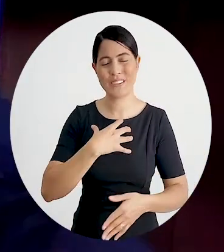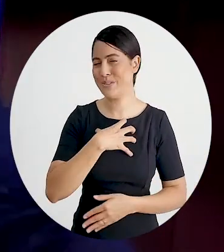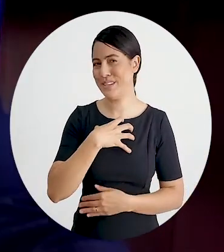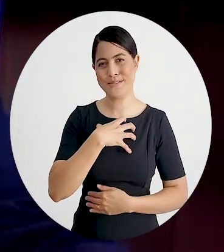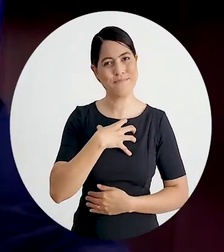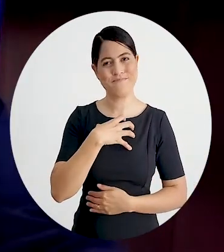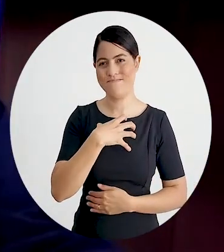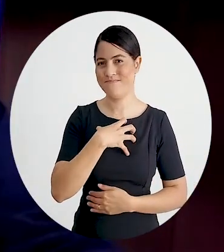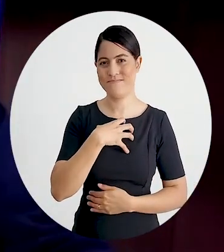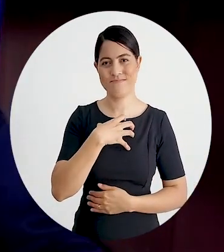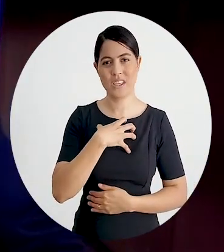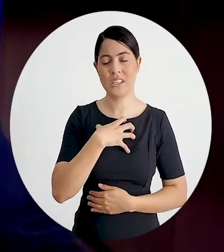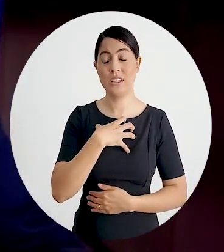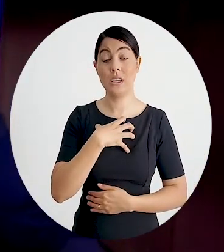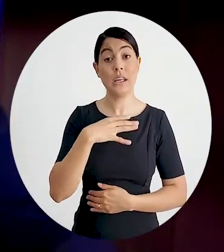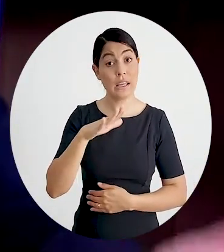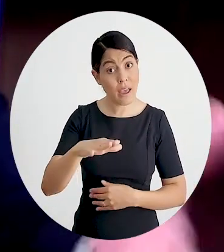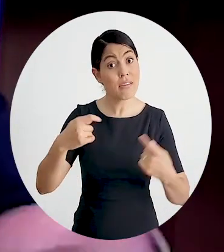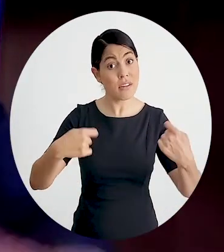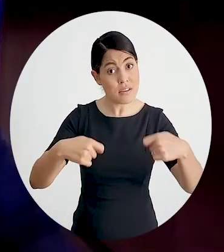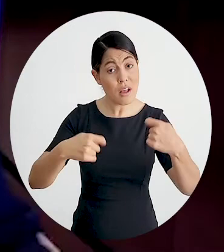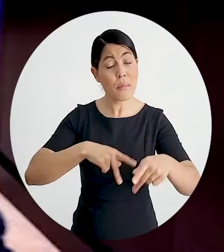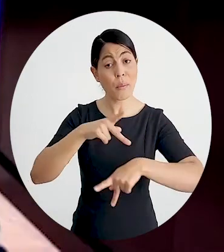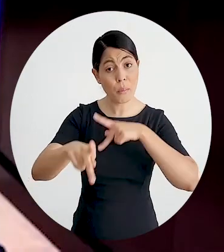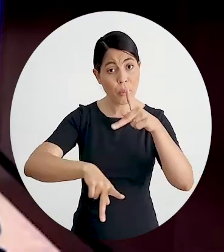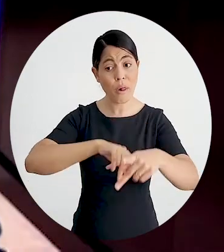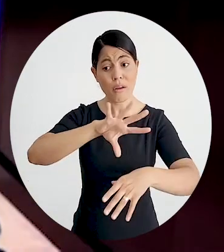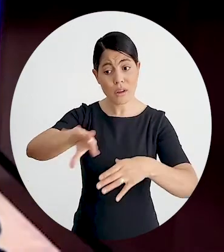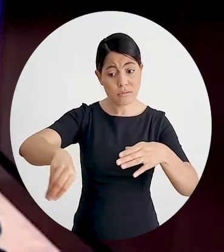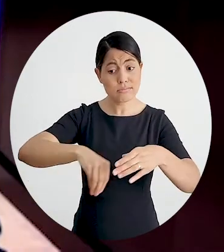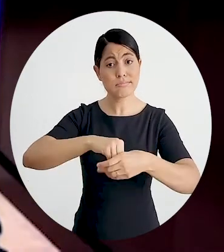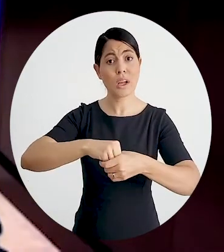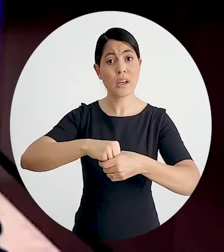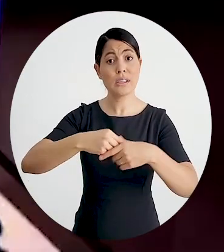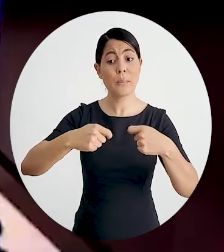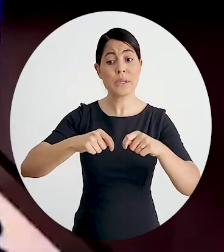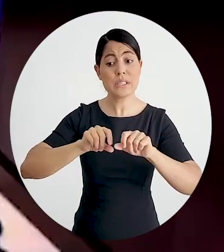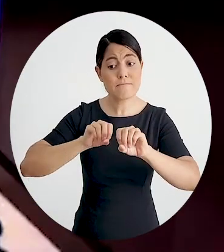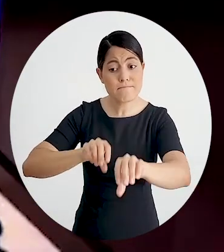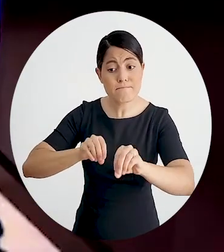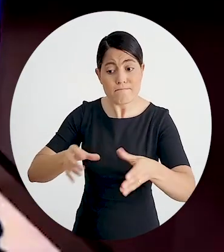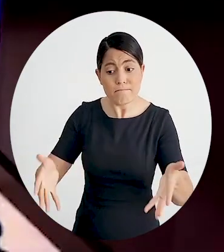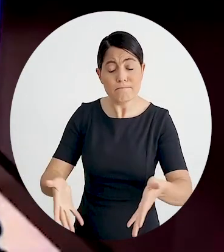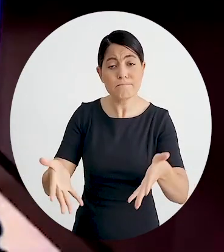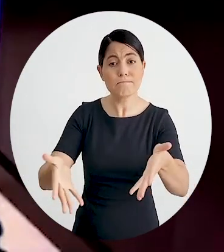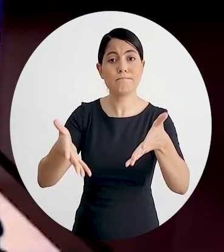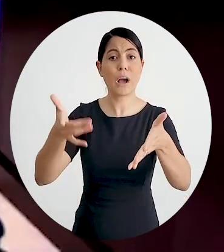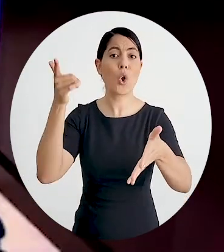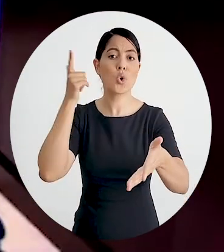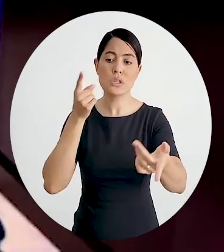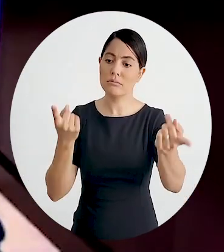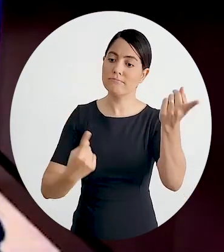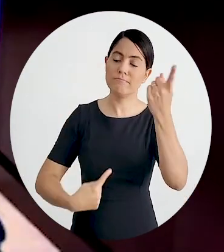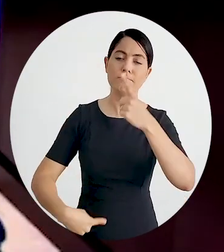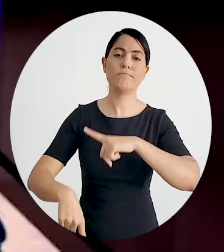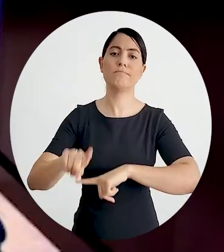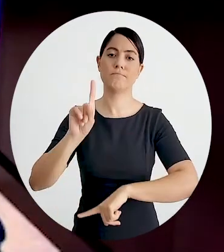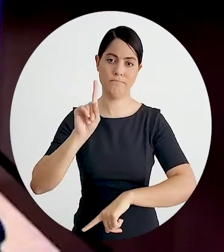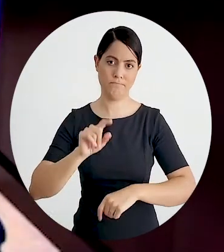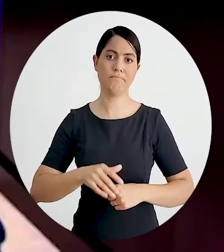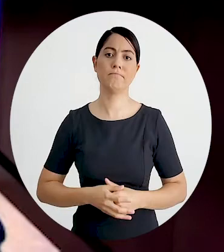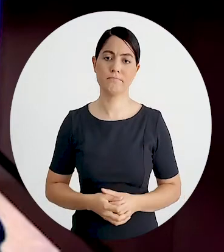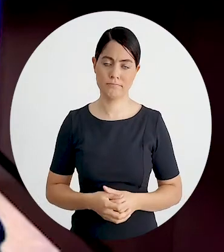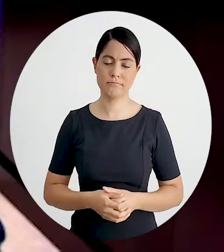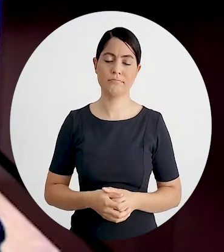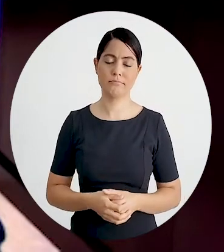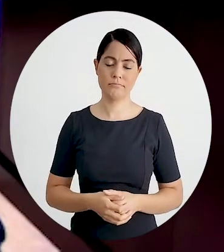protagonista da Constituição. E isso é muito importante que possamos contribuir para superar esta carência